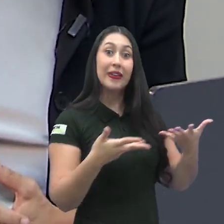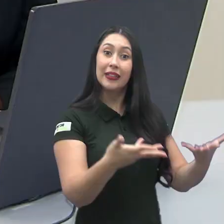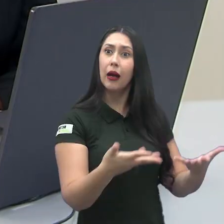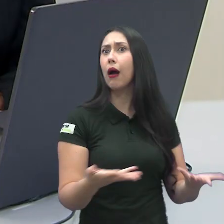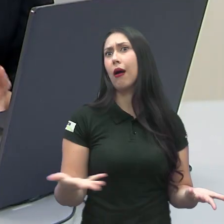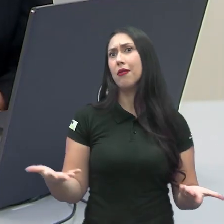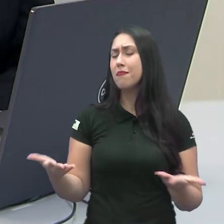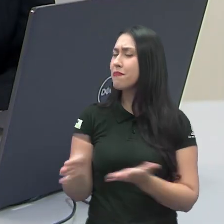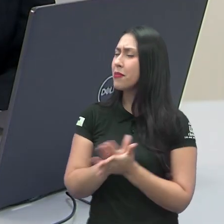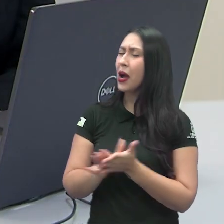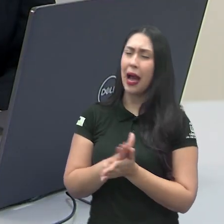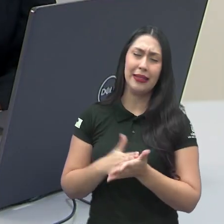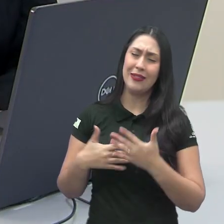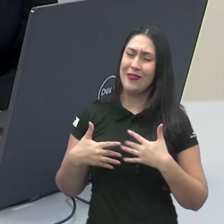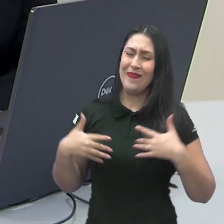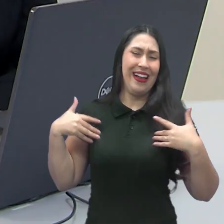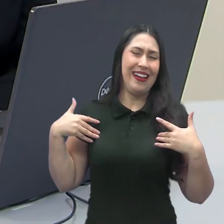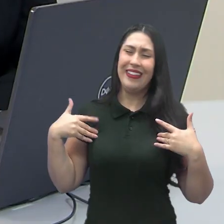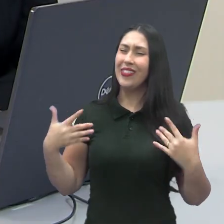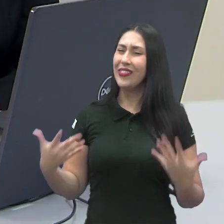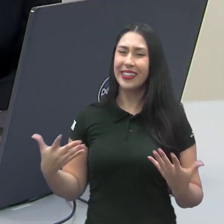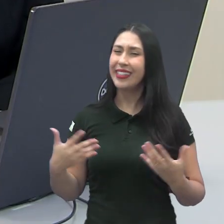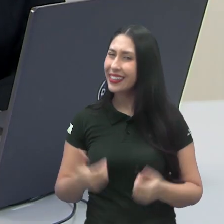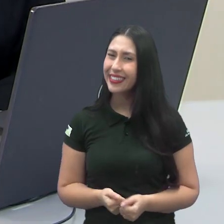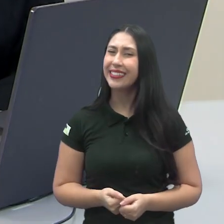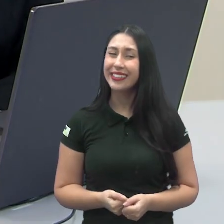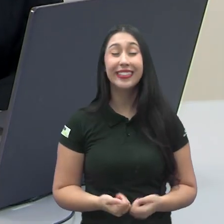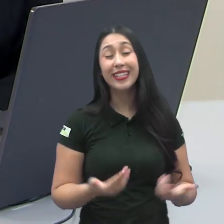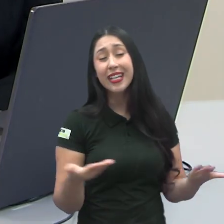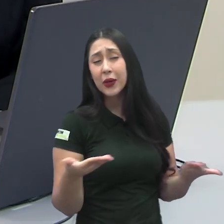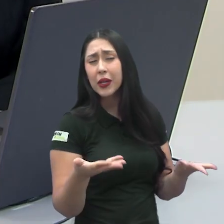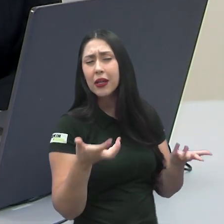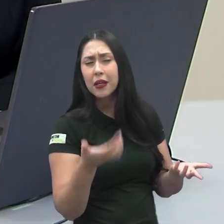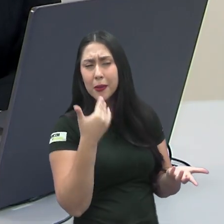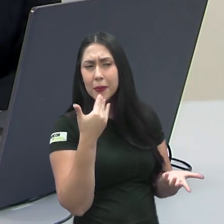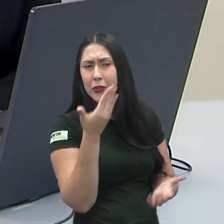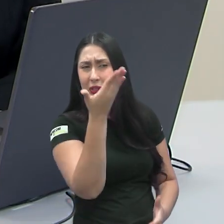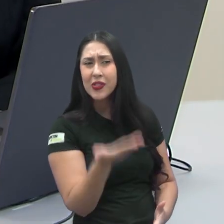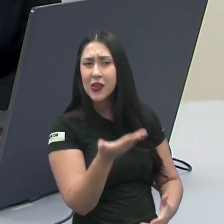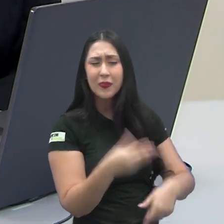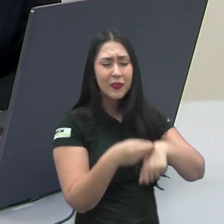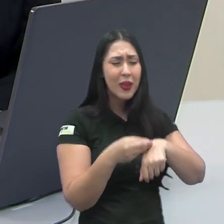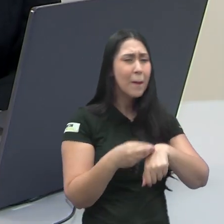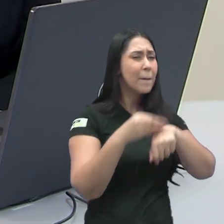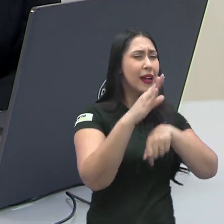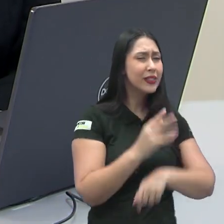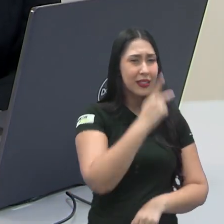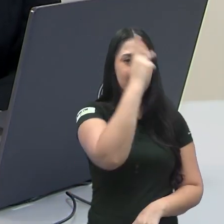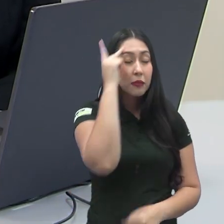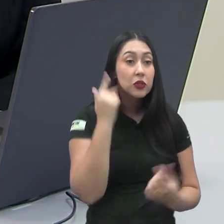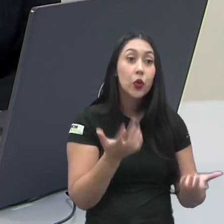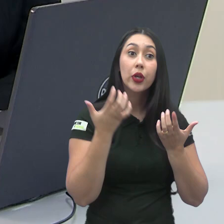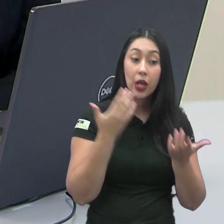gente aqui. É uma honra. Mostrar pra gente um pouquinho da sua rotina. E para finalizar, eu queria que você deixasse um recado para quem